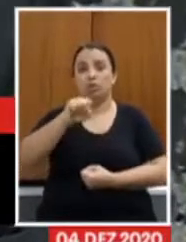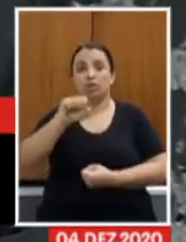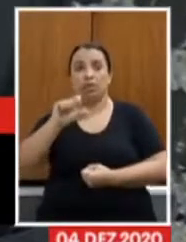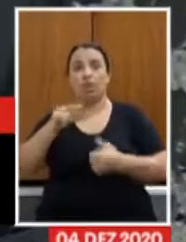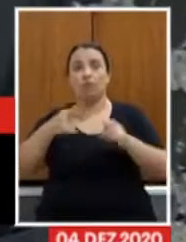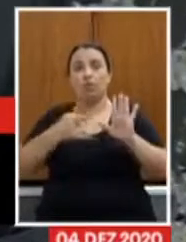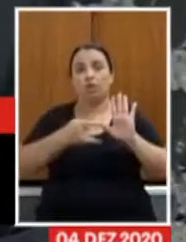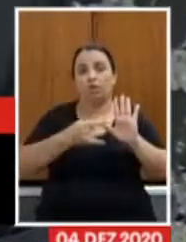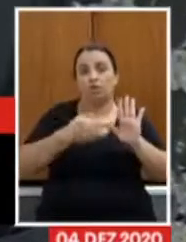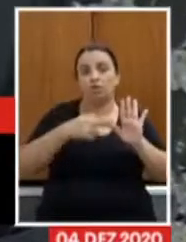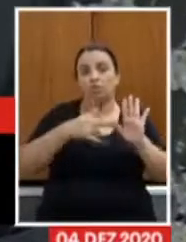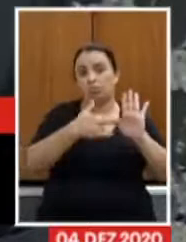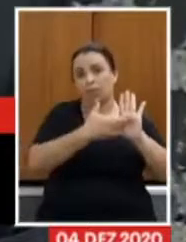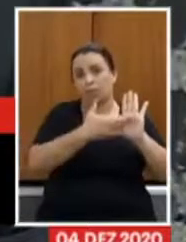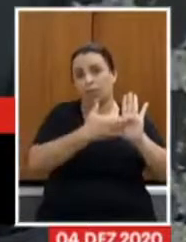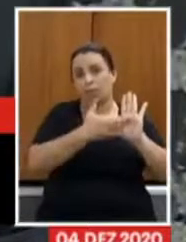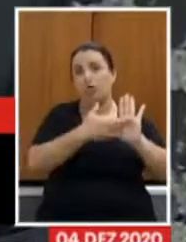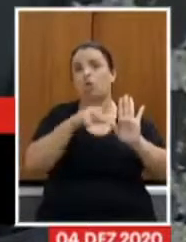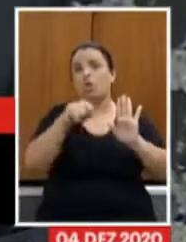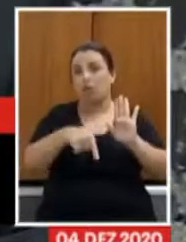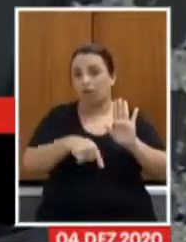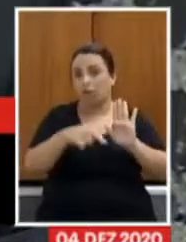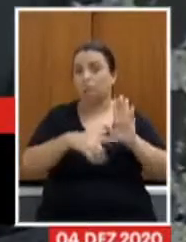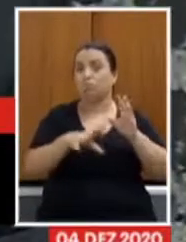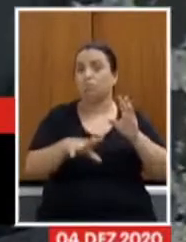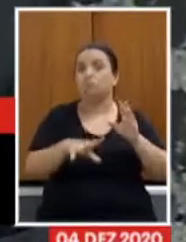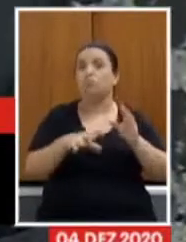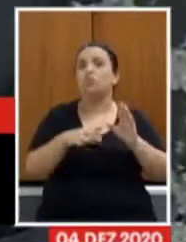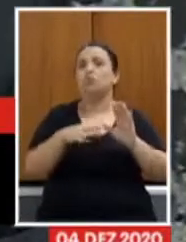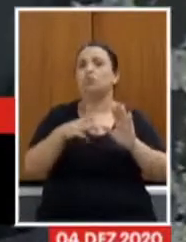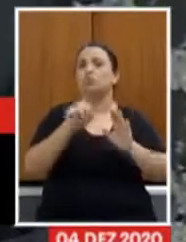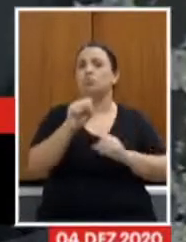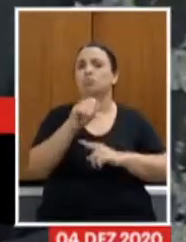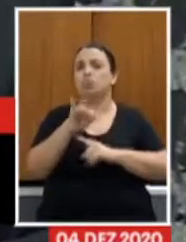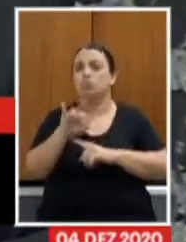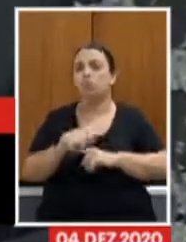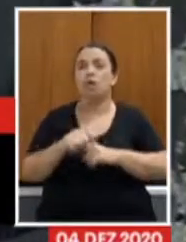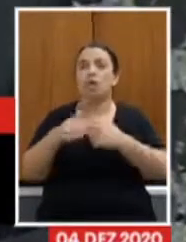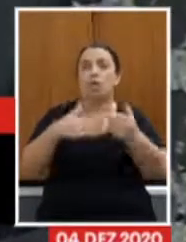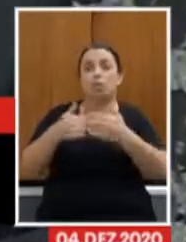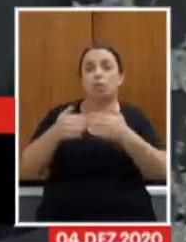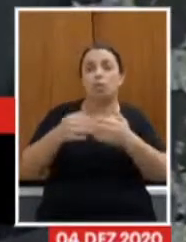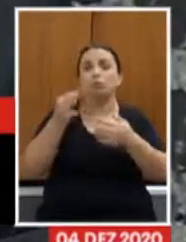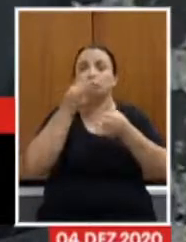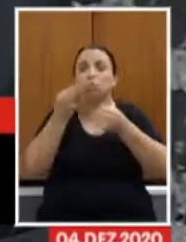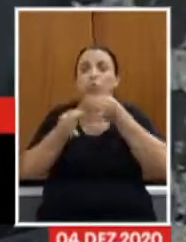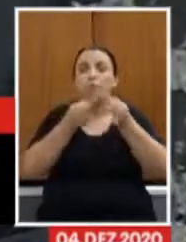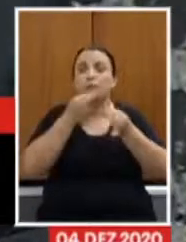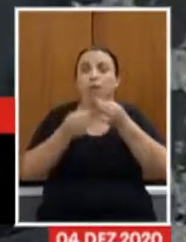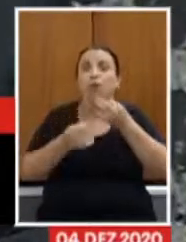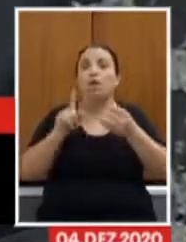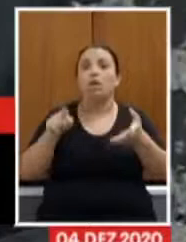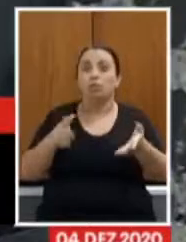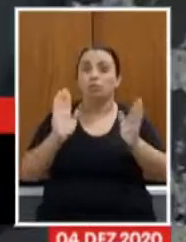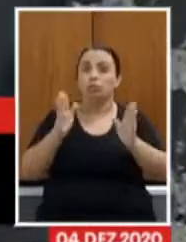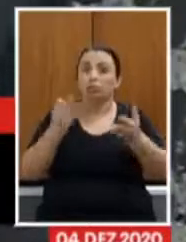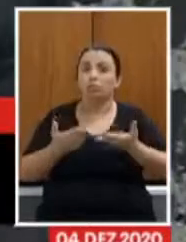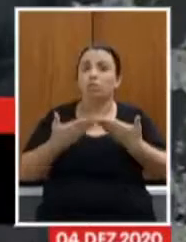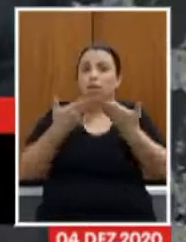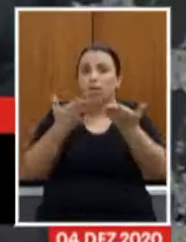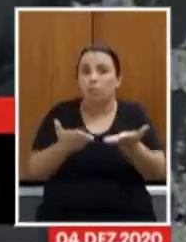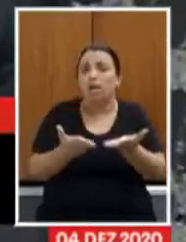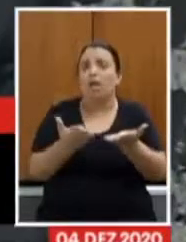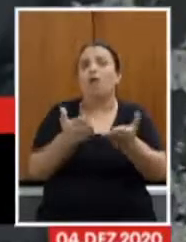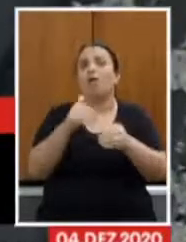substitutivo será submetido à votação independente de parecer. Com a palavra, para encaminhar a votação, deputado